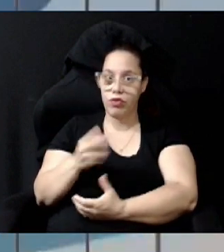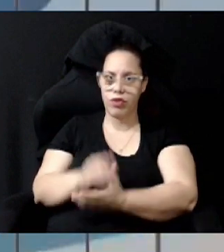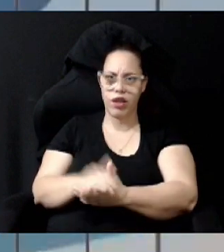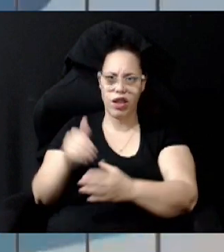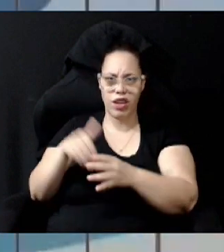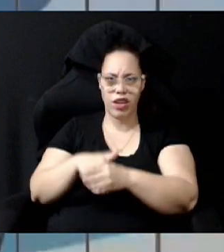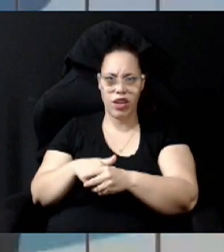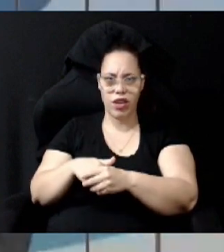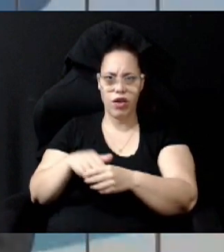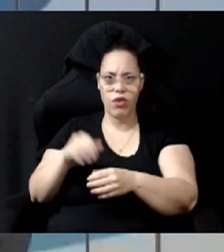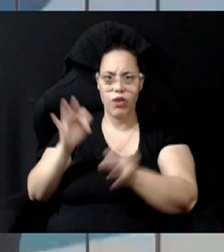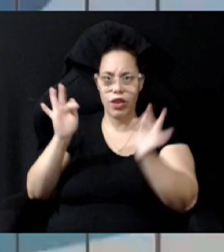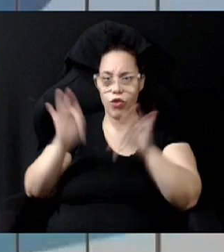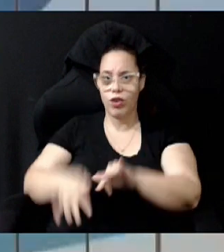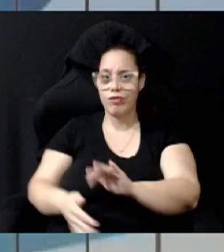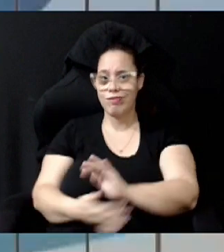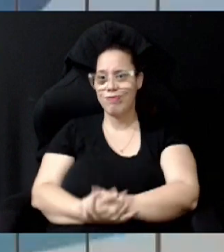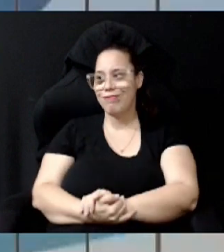fim.